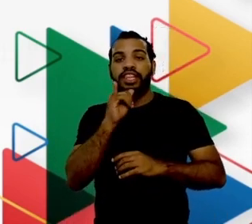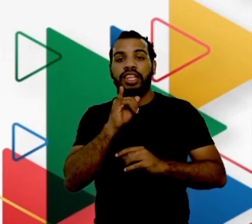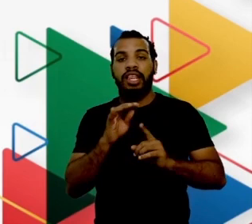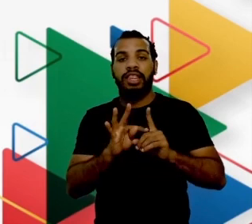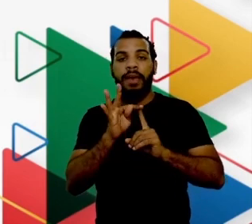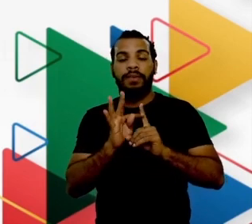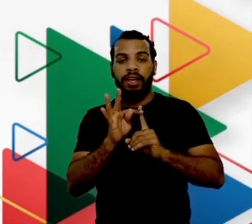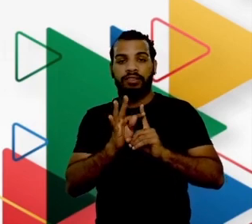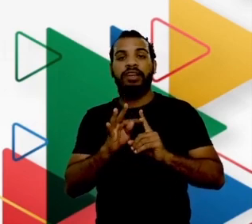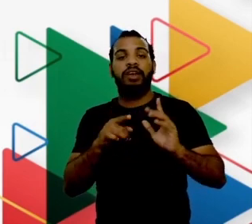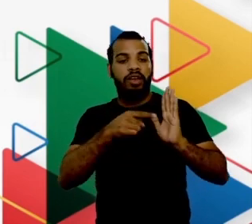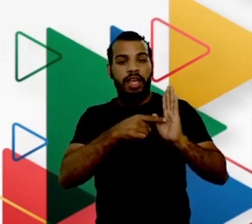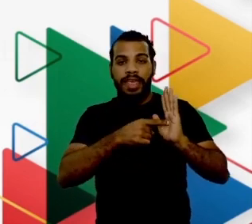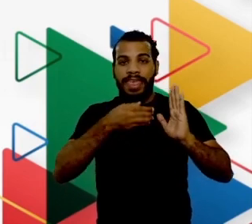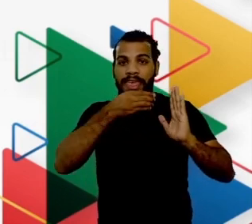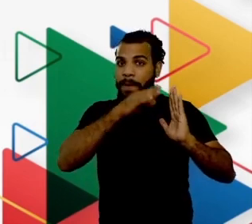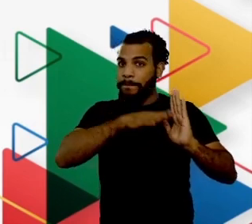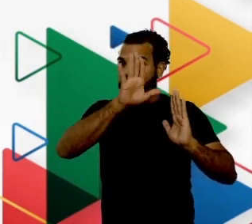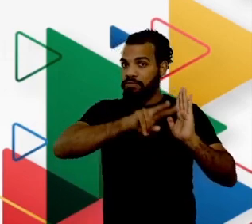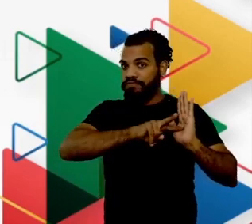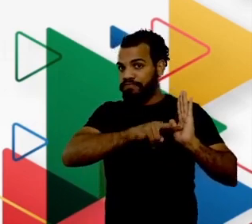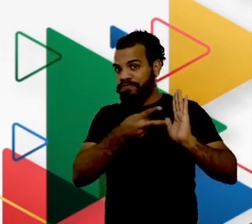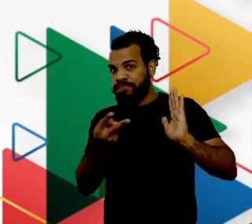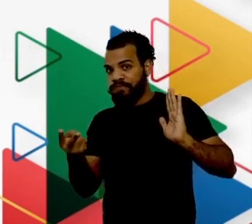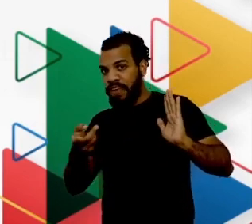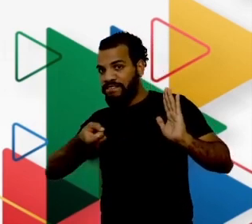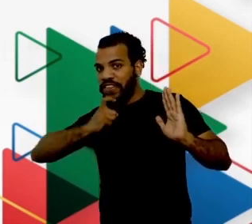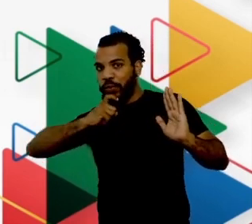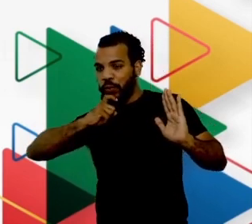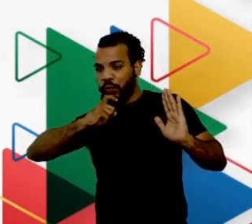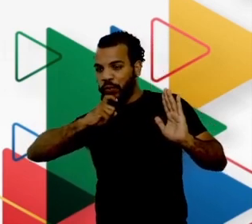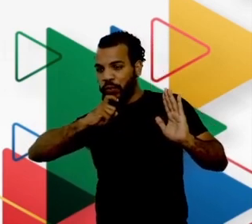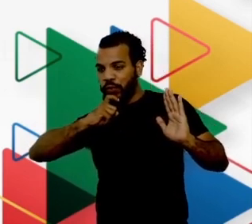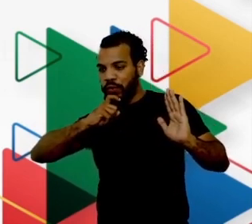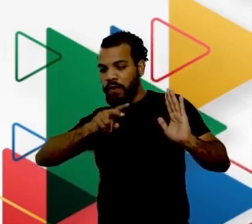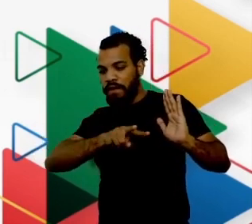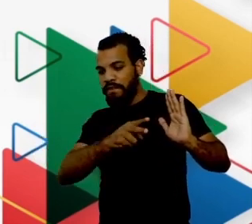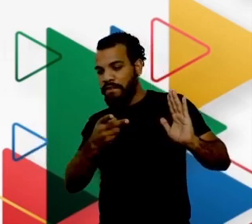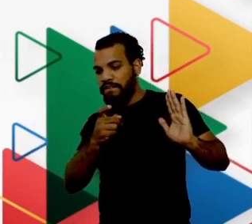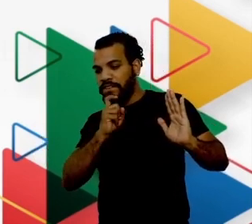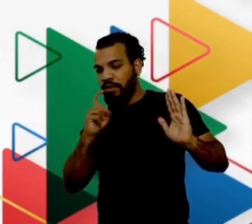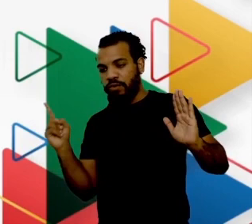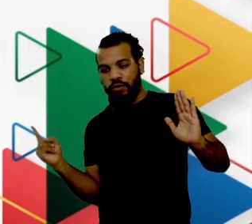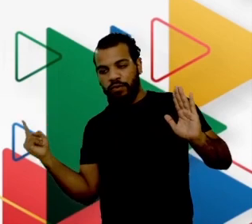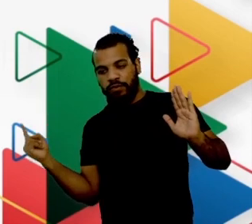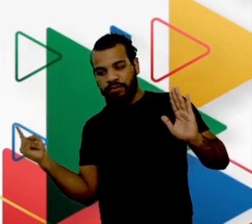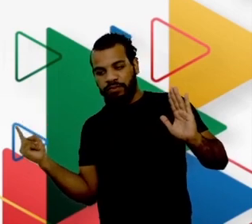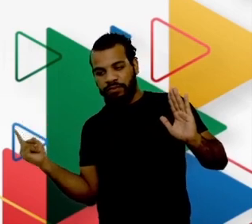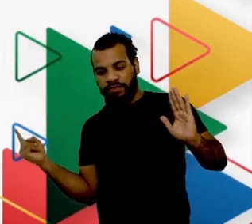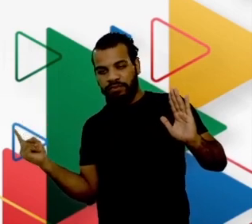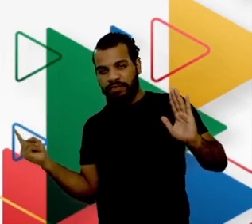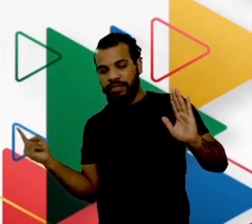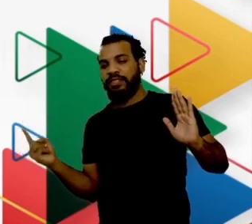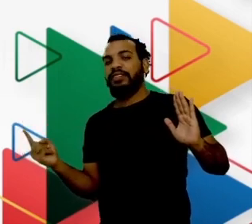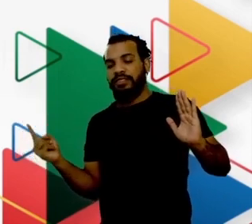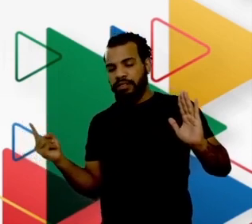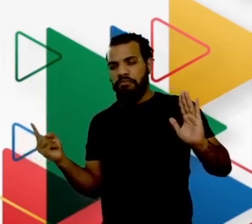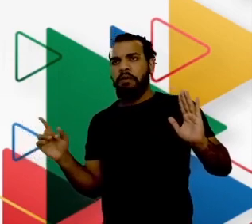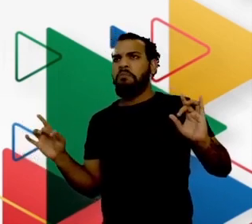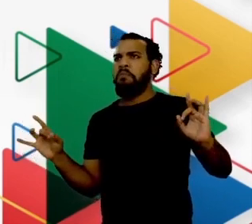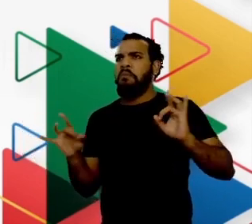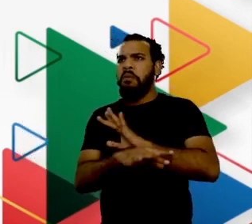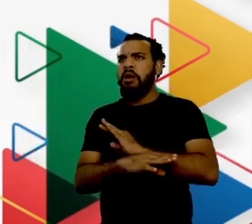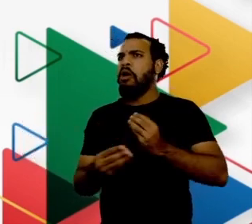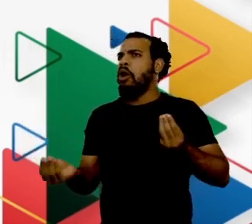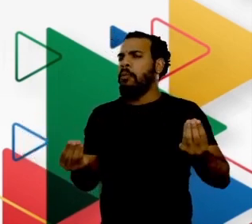mais quente para o corpo mais frio. É o fluxo de calor. E quando é que encerra, professor,